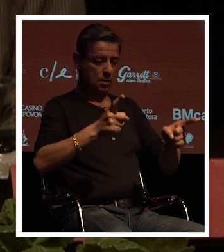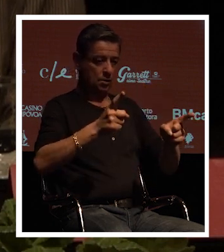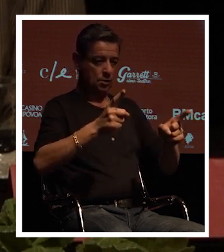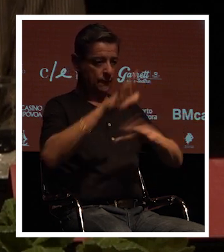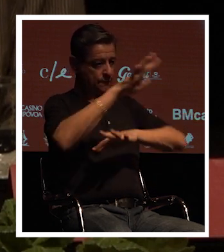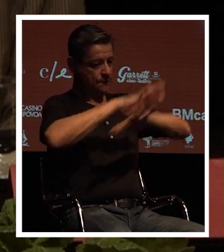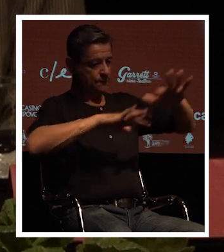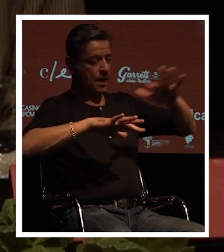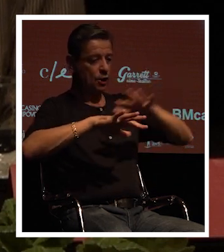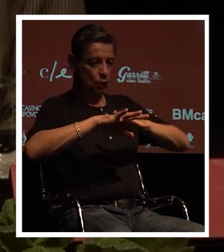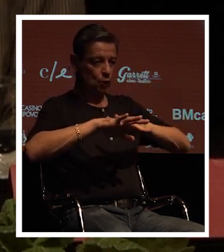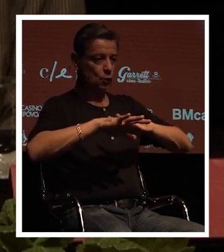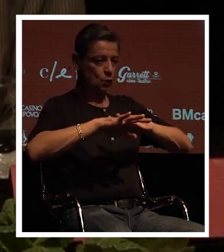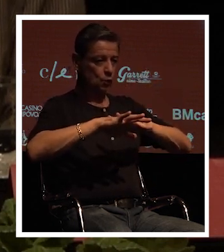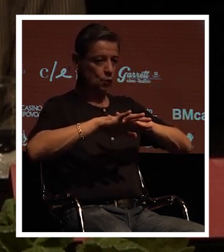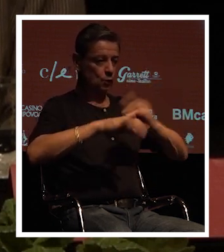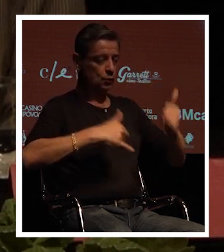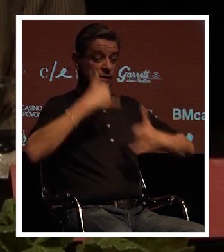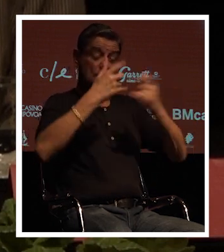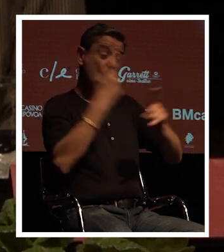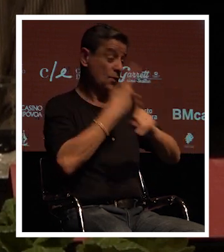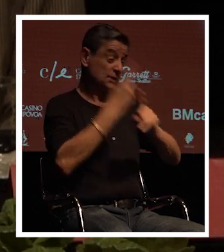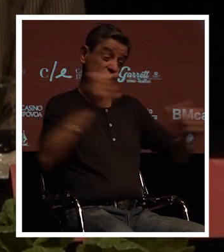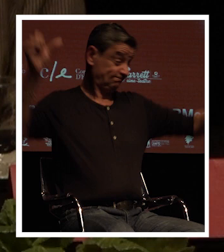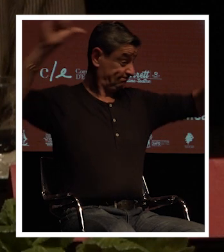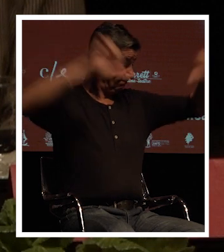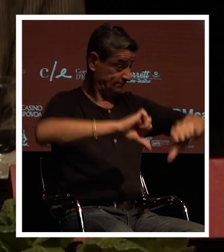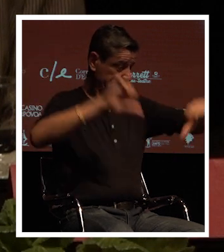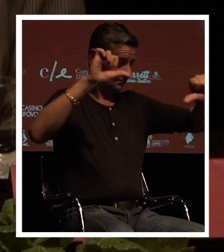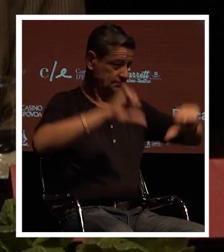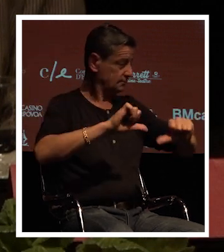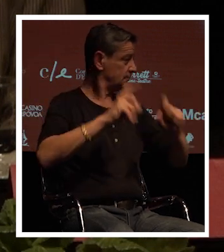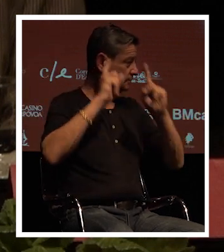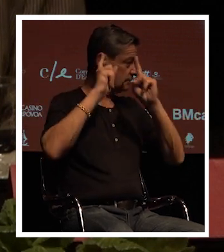feitos e defeitos